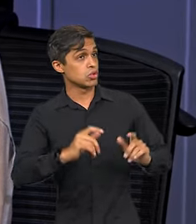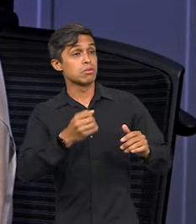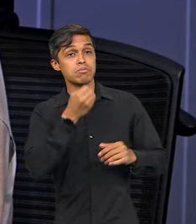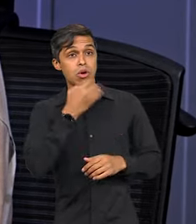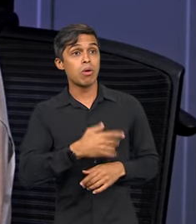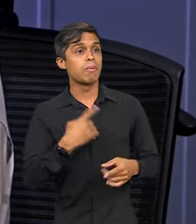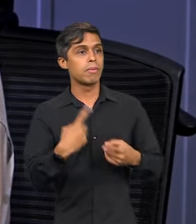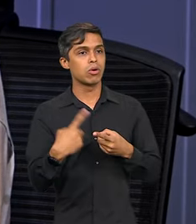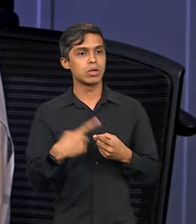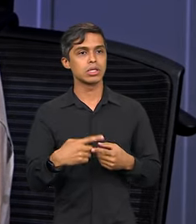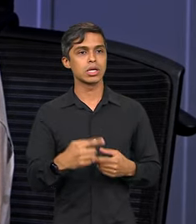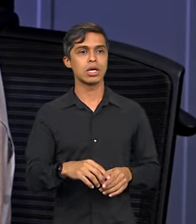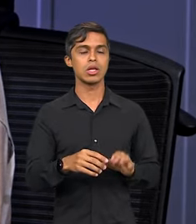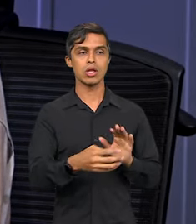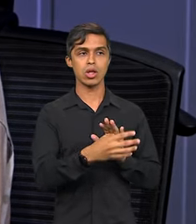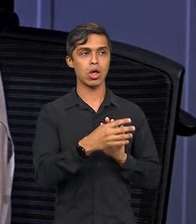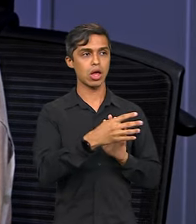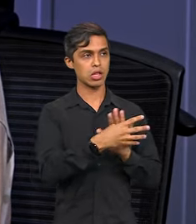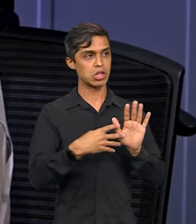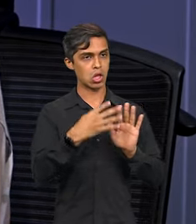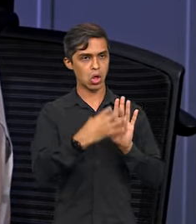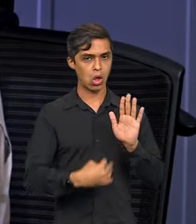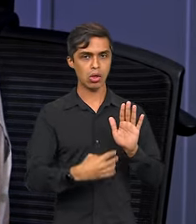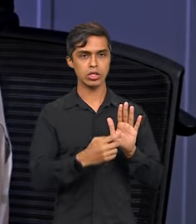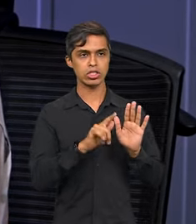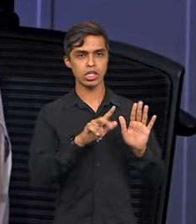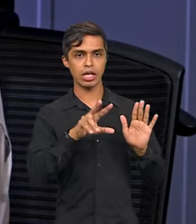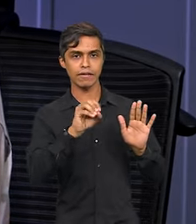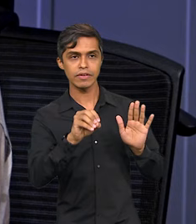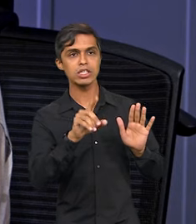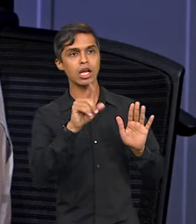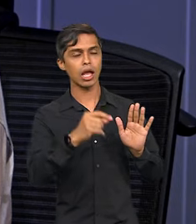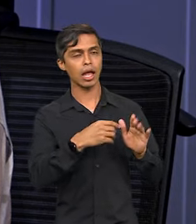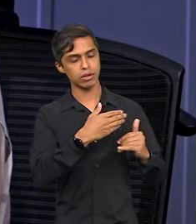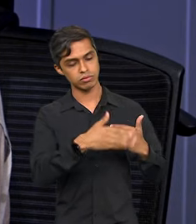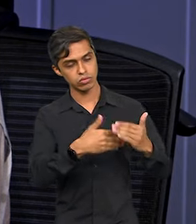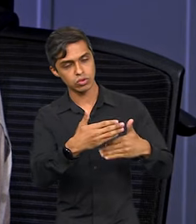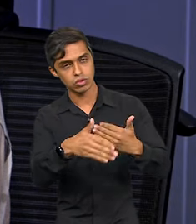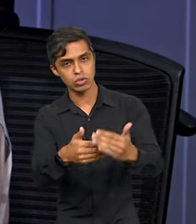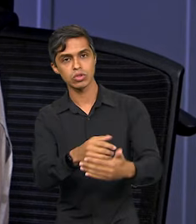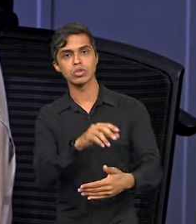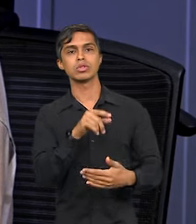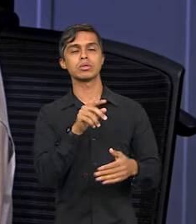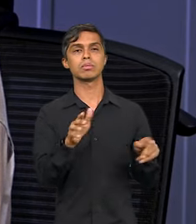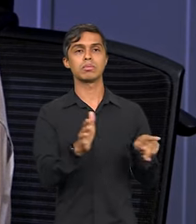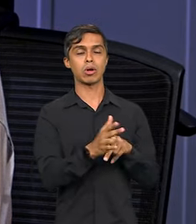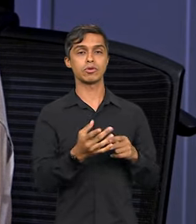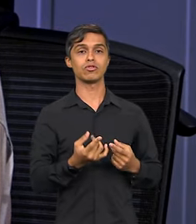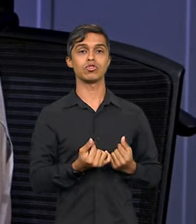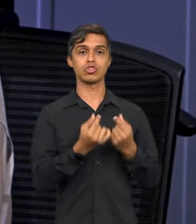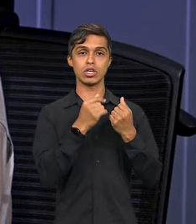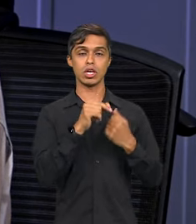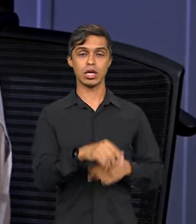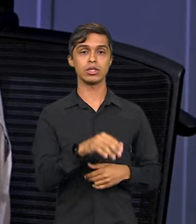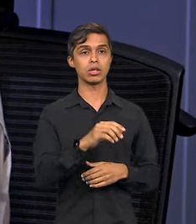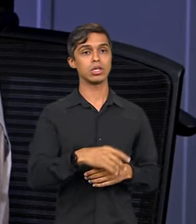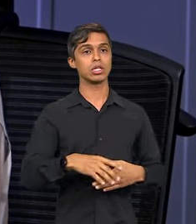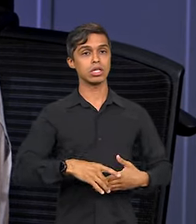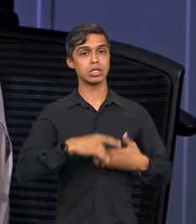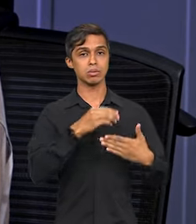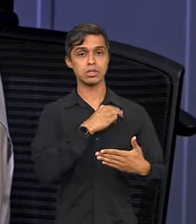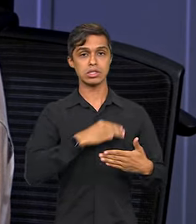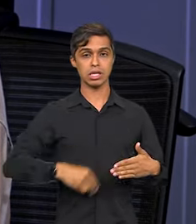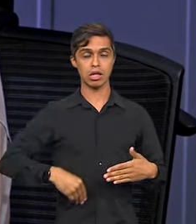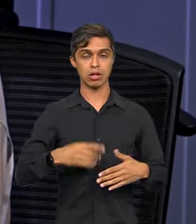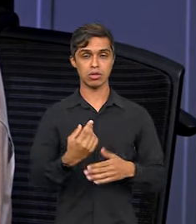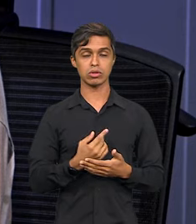na realidade Quem levou essa agenda pro G20 foi a trilha financeira do do G20 liderada pelo Ministério da Fazenda